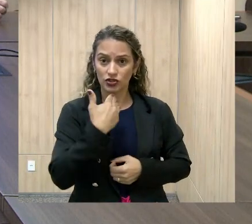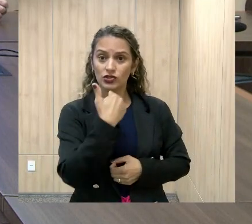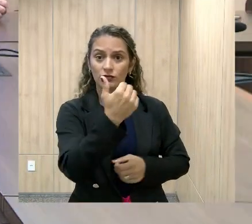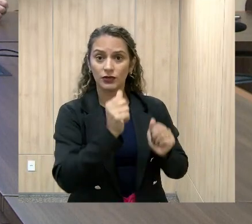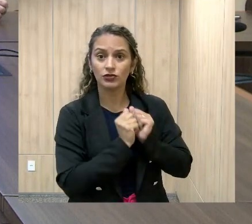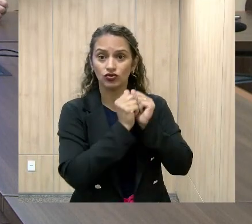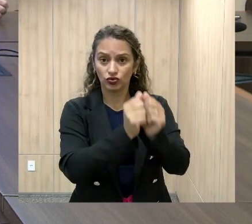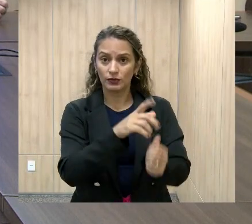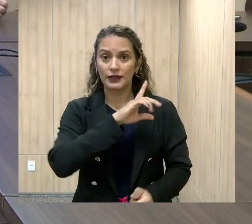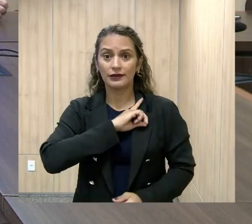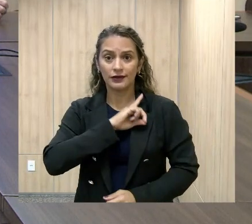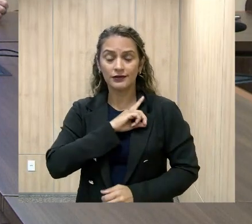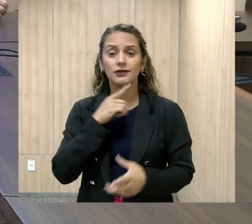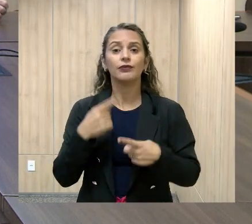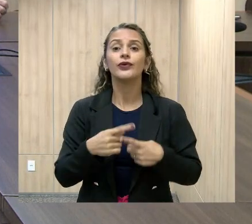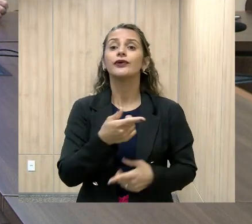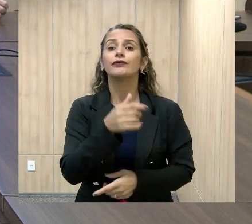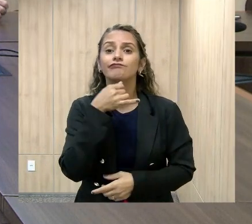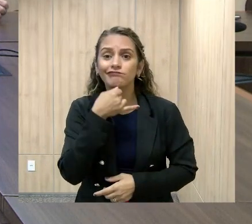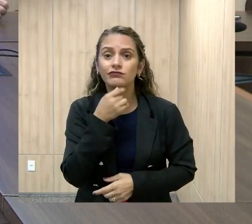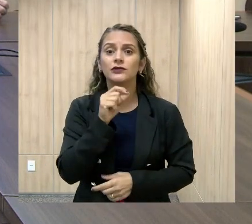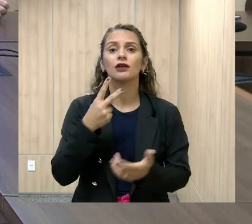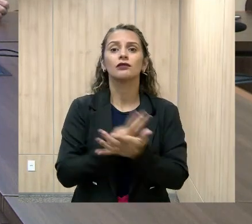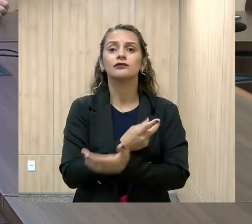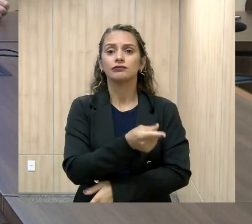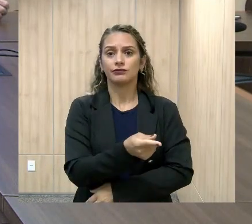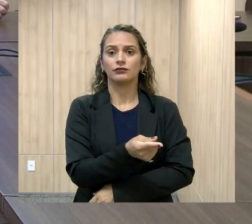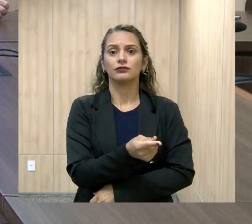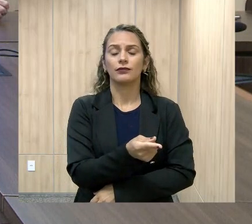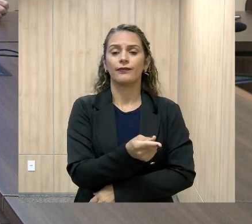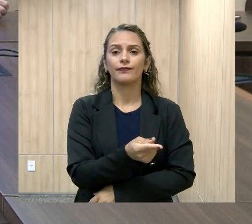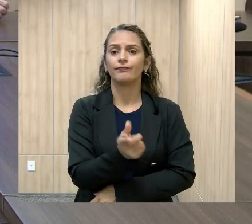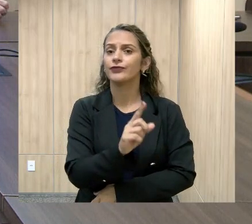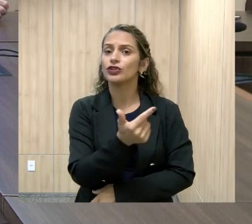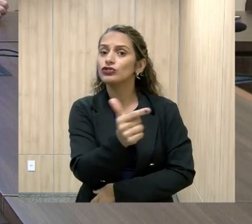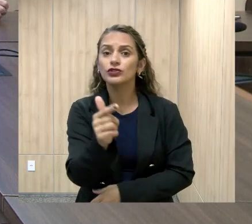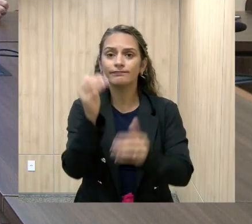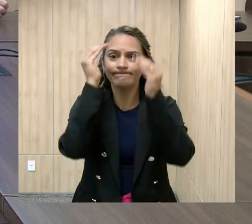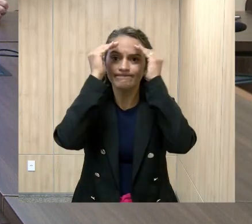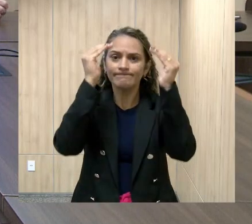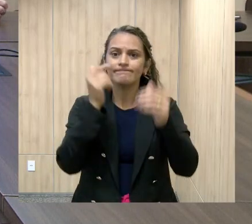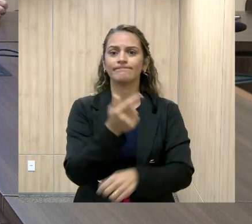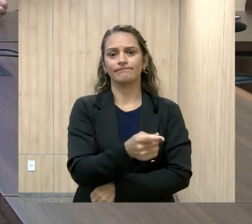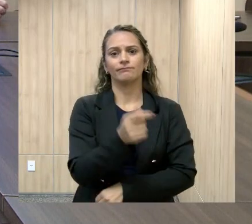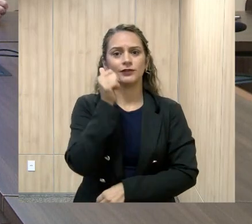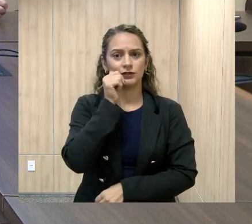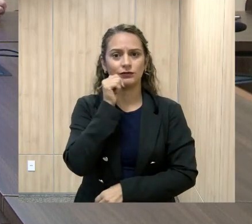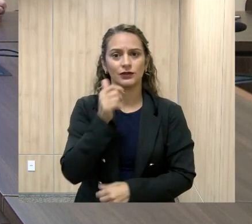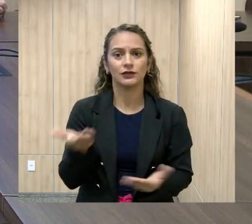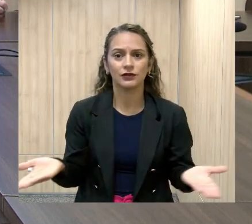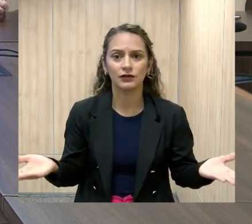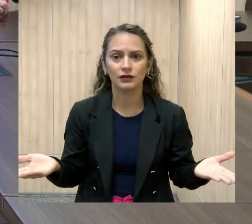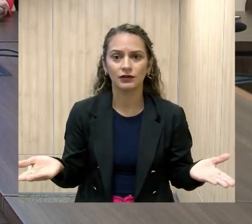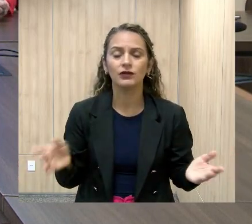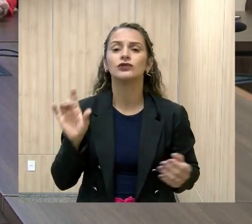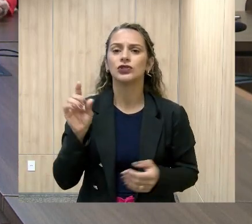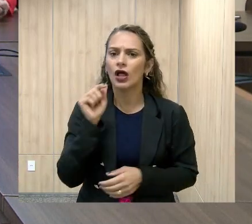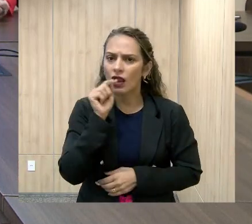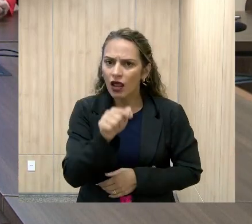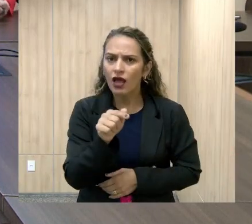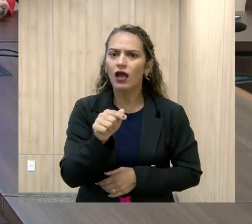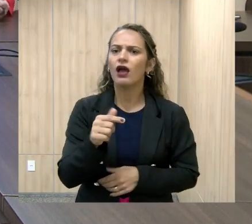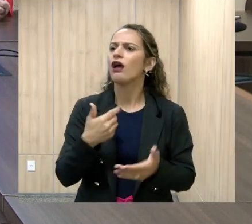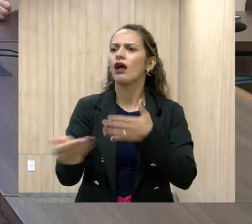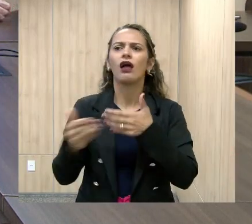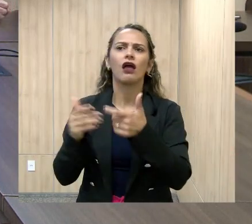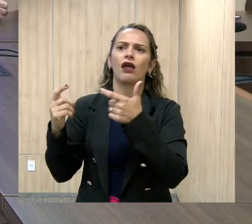chamada para acompanhar mulheres na delegacia Porque infelizmente quem estava lá no atendia com respeito às mulheres isso não acontece lá